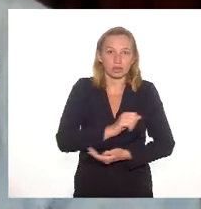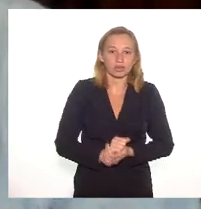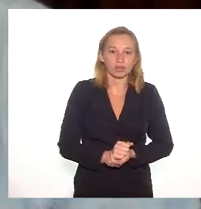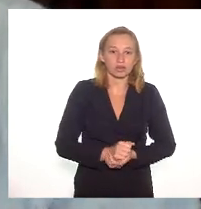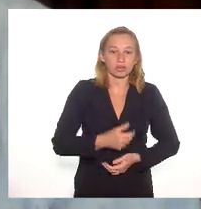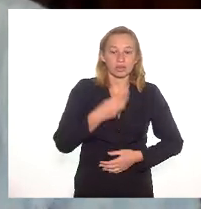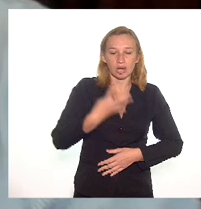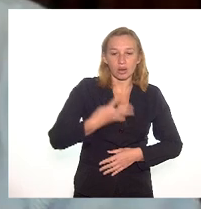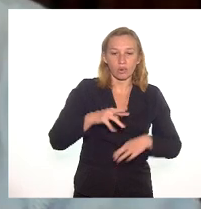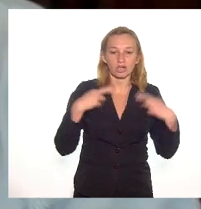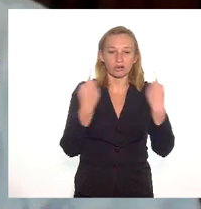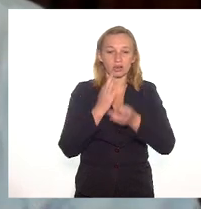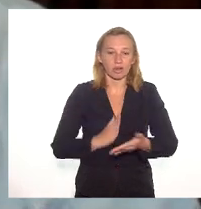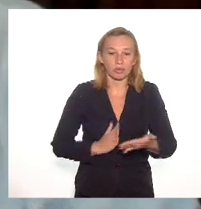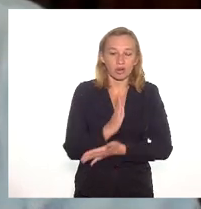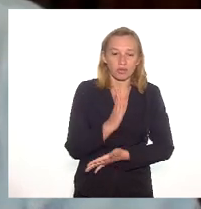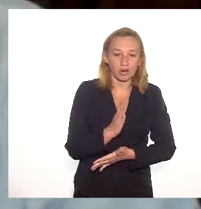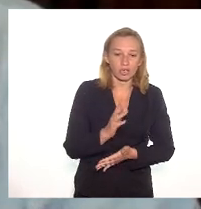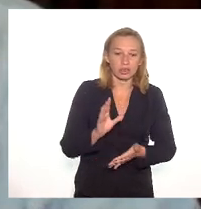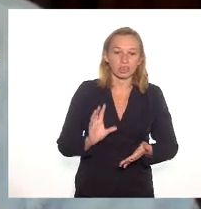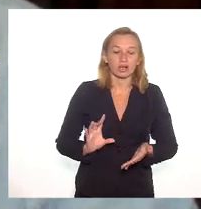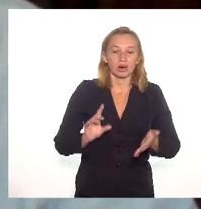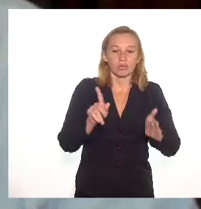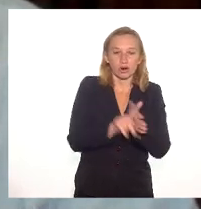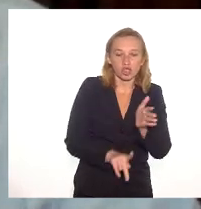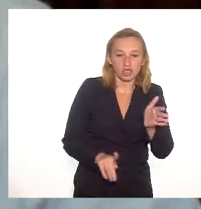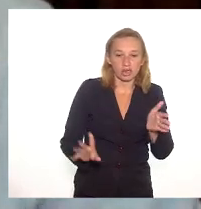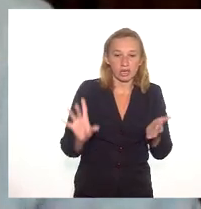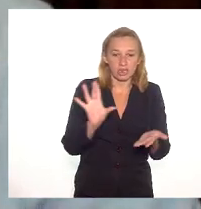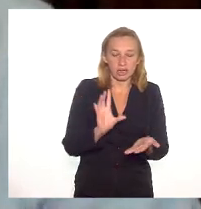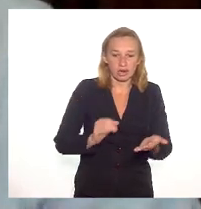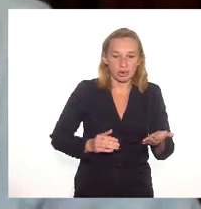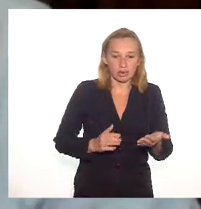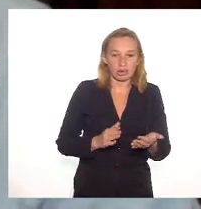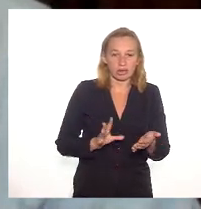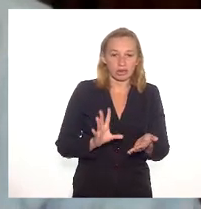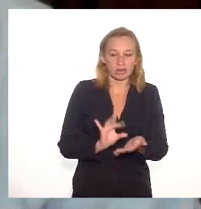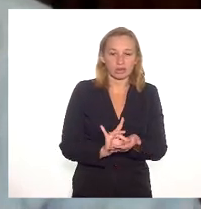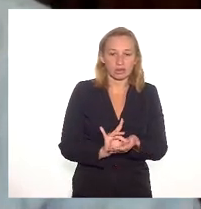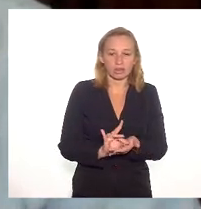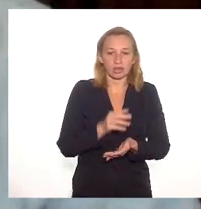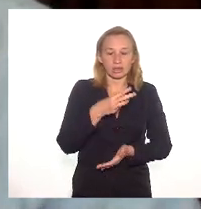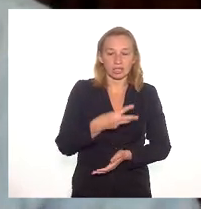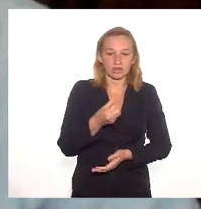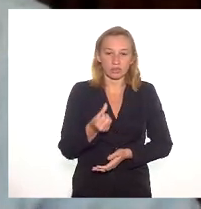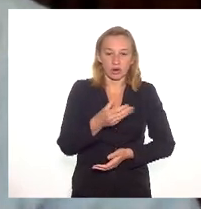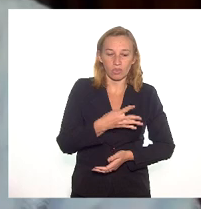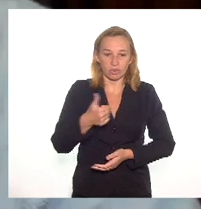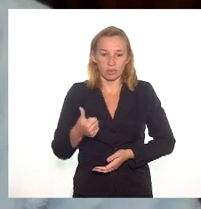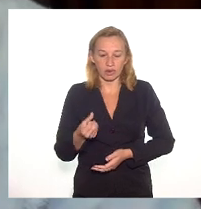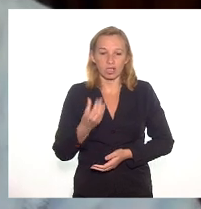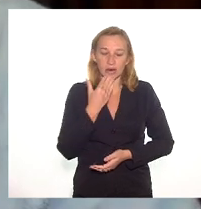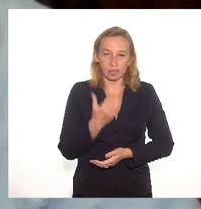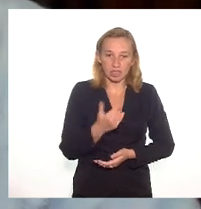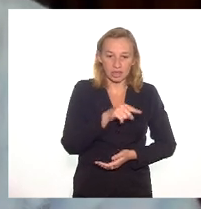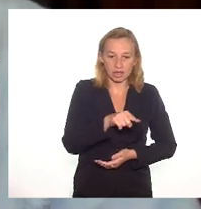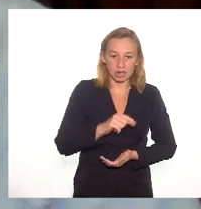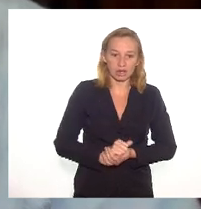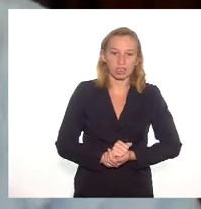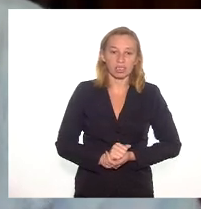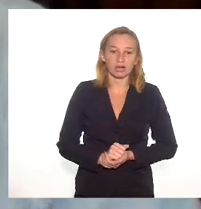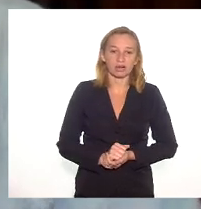reunião aprovada é pela anexação ao projeto de lei 3646. Mas eu quero sugerir aqui um acolhimento do recurso, eu queria